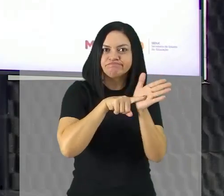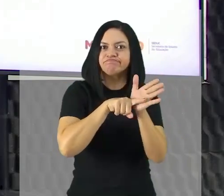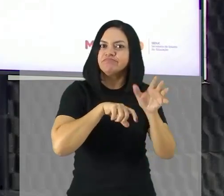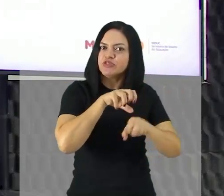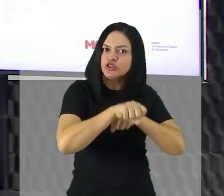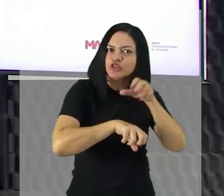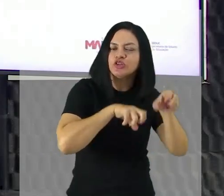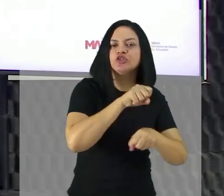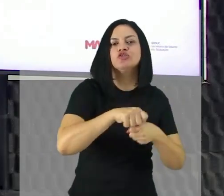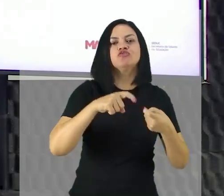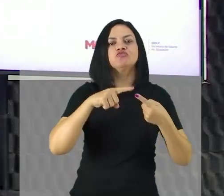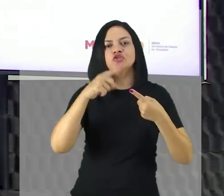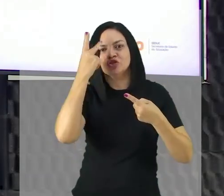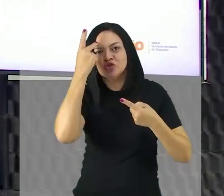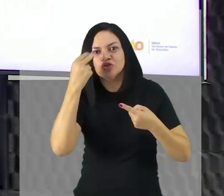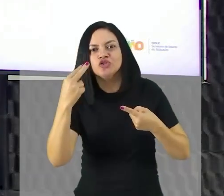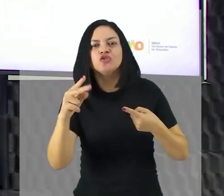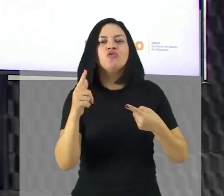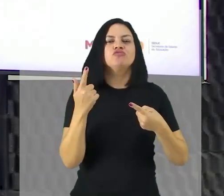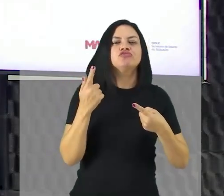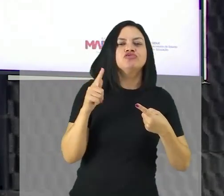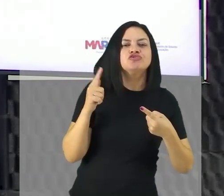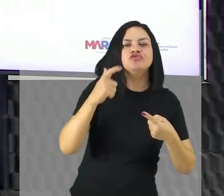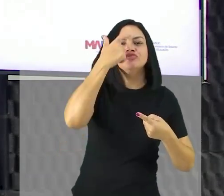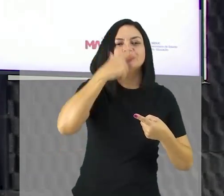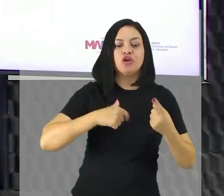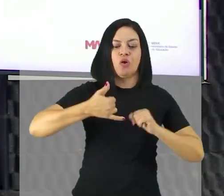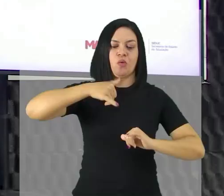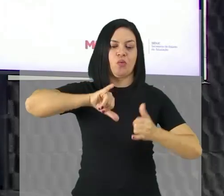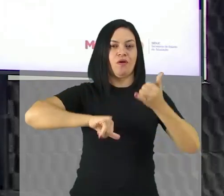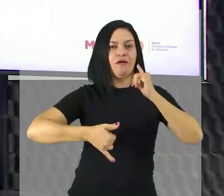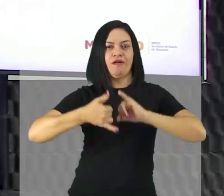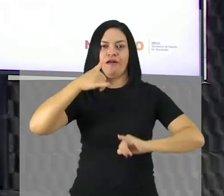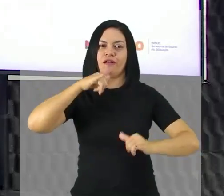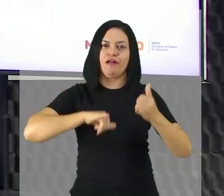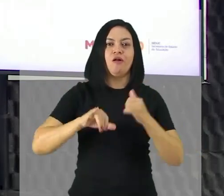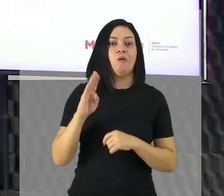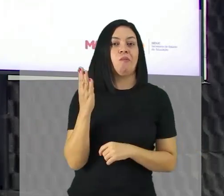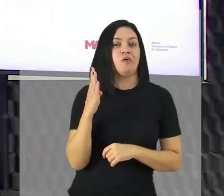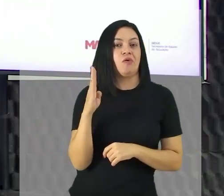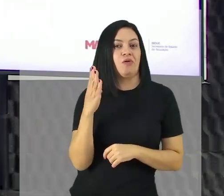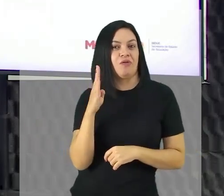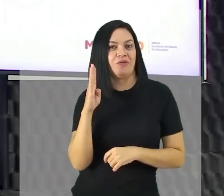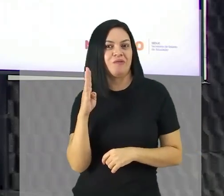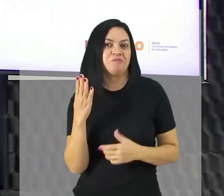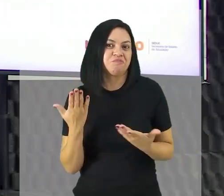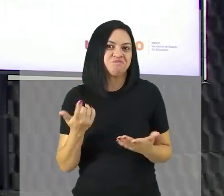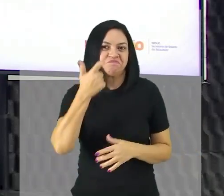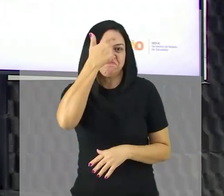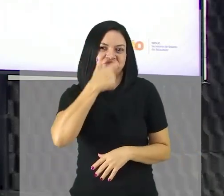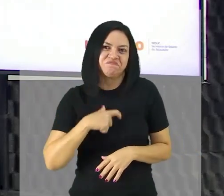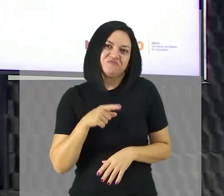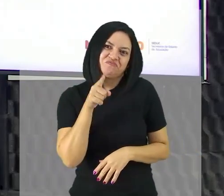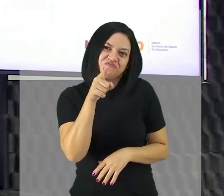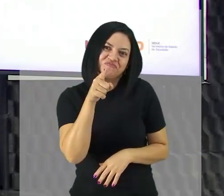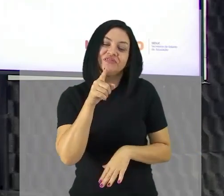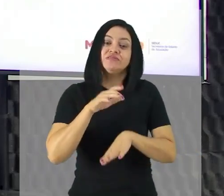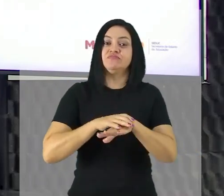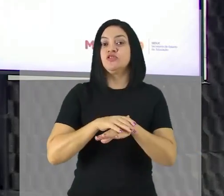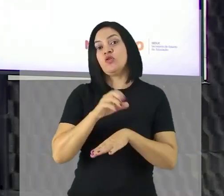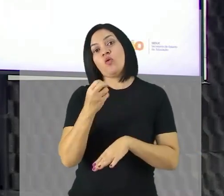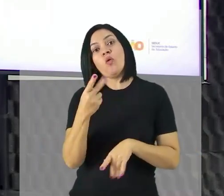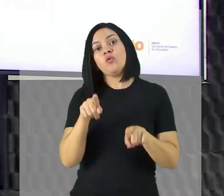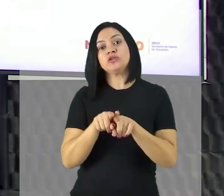Um historiador, um geógrafo, um químico, um biólogo, tá? Ou também